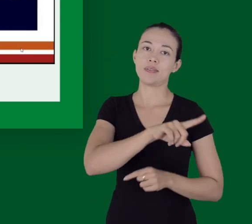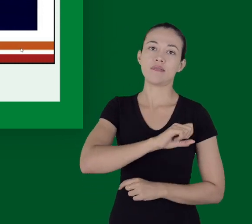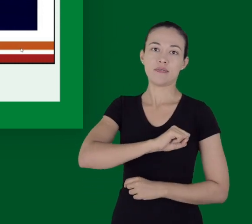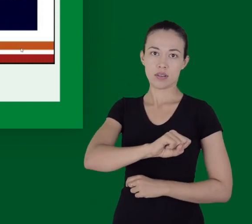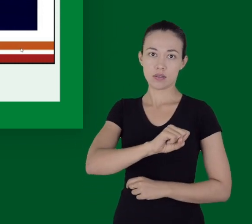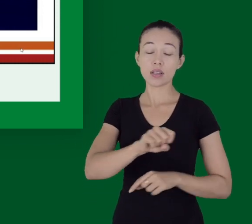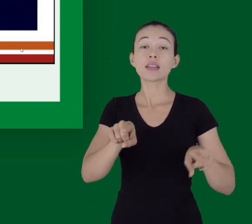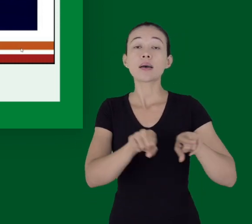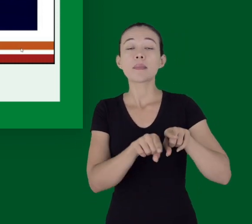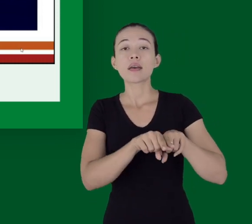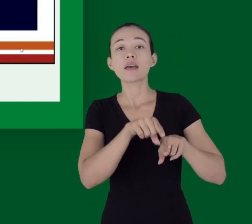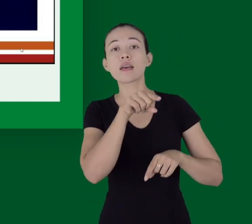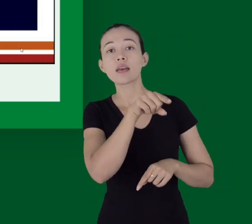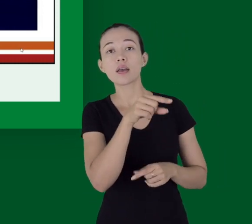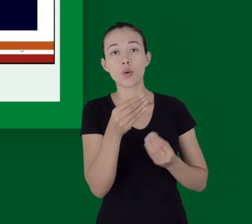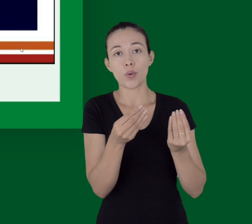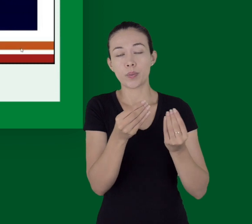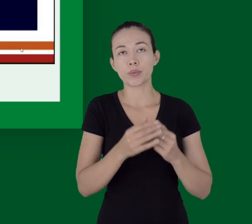alguma